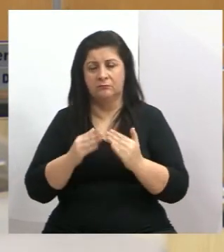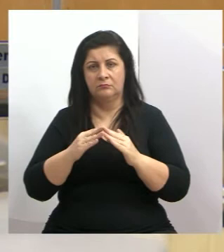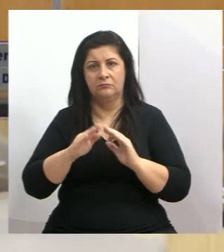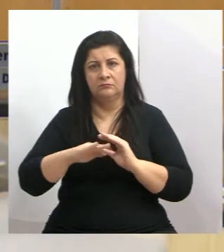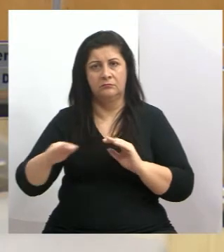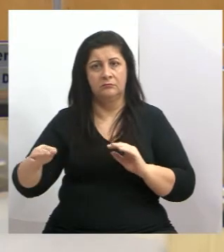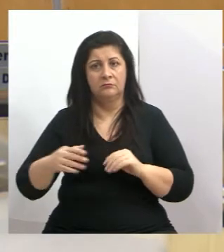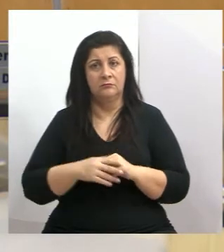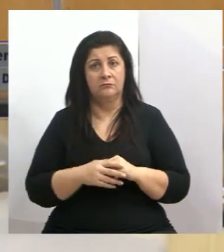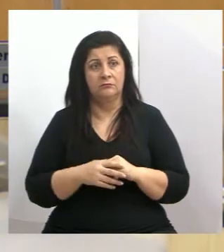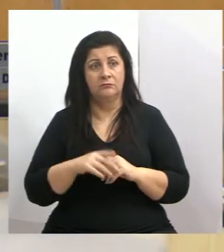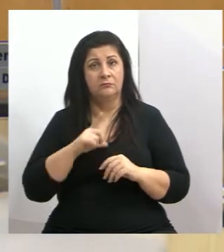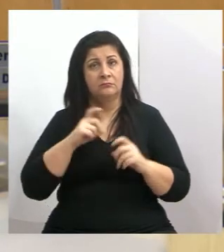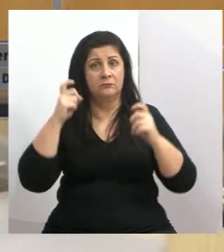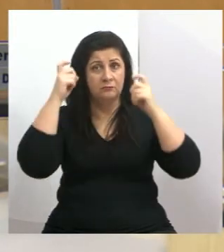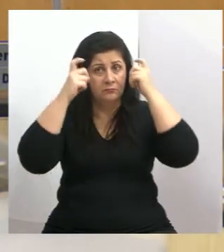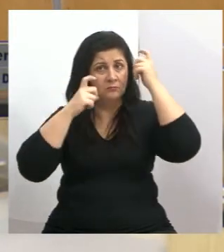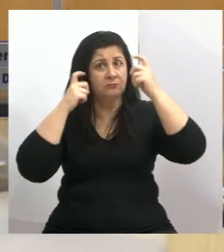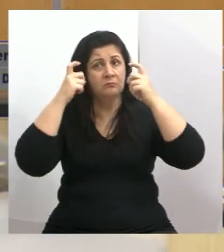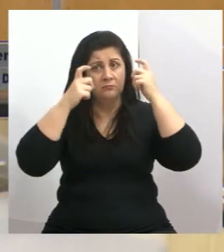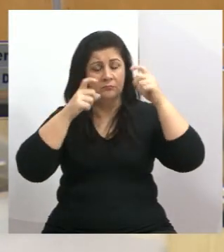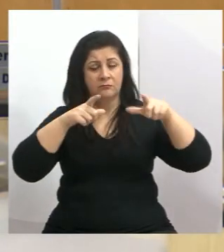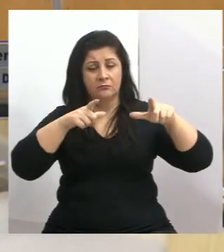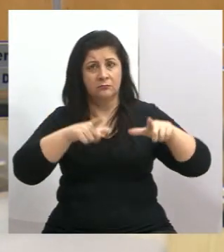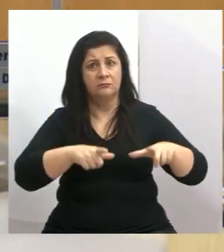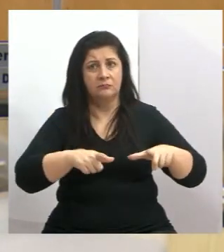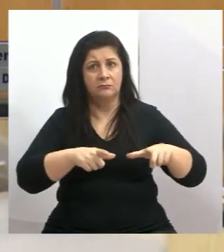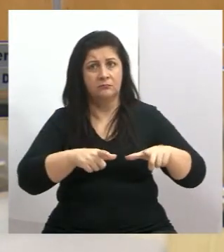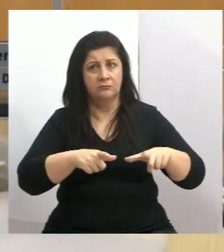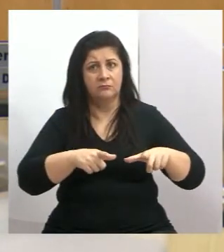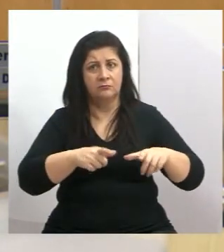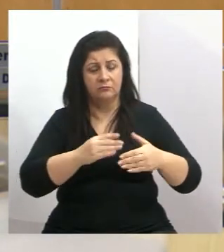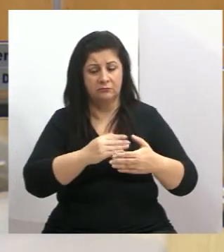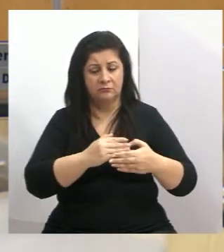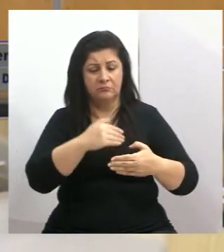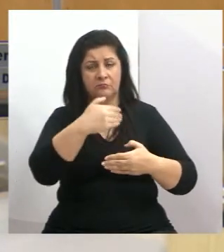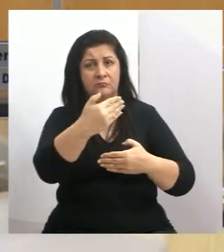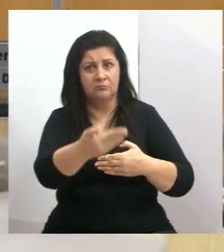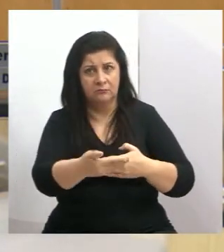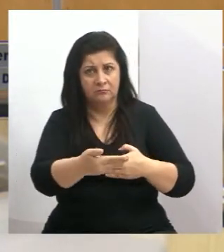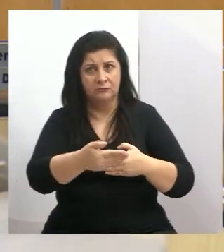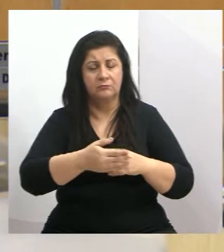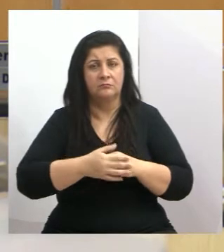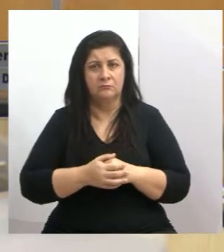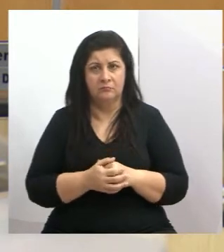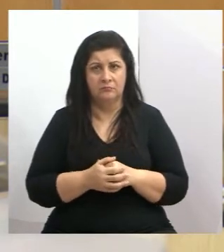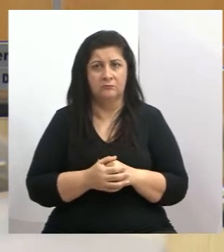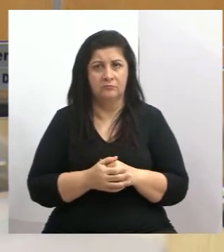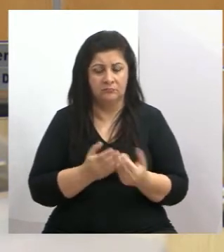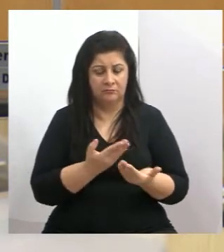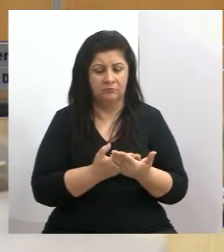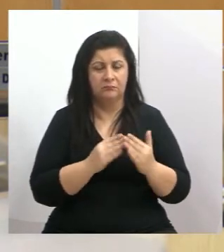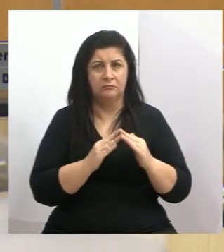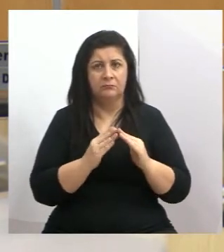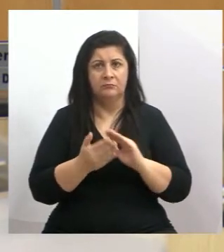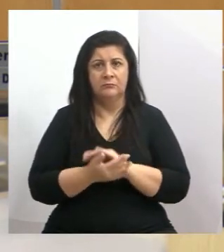demonstrou preocupação com local onde será a parte da frente da unidade educacional